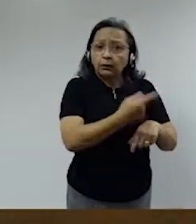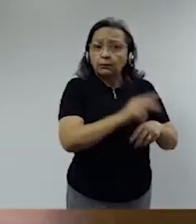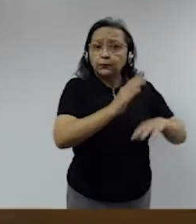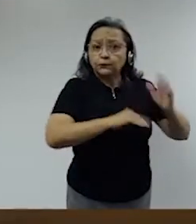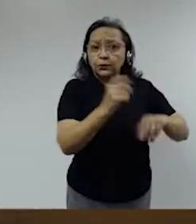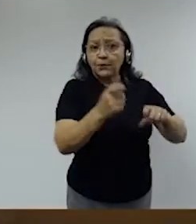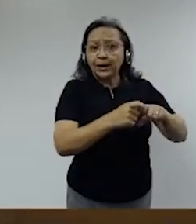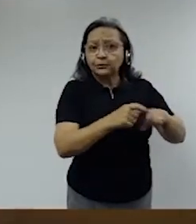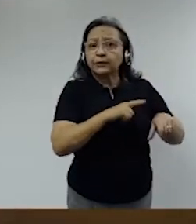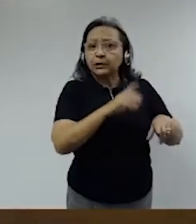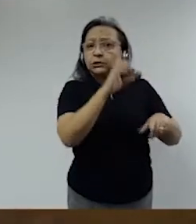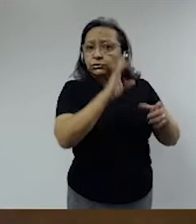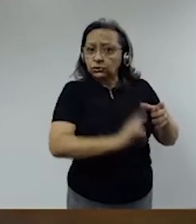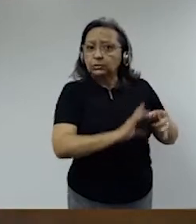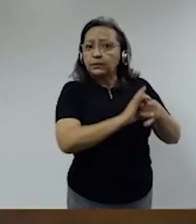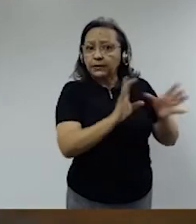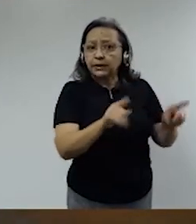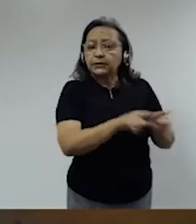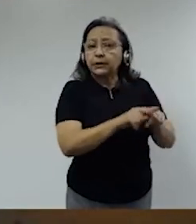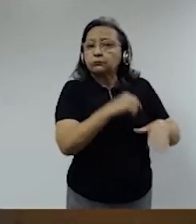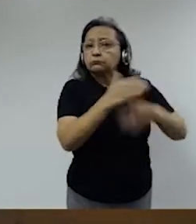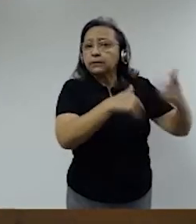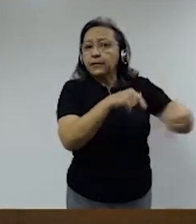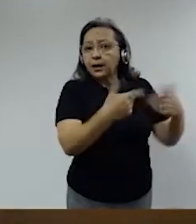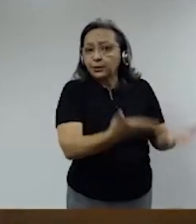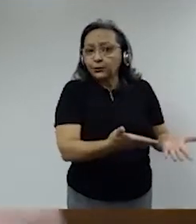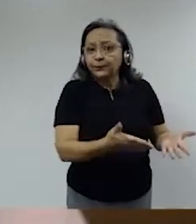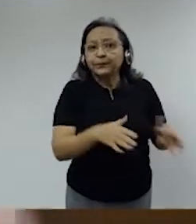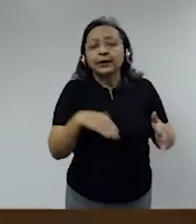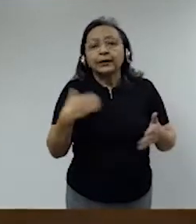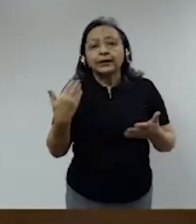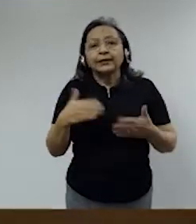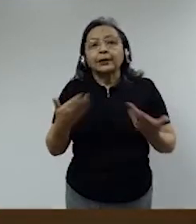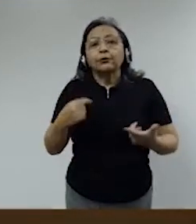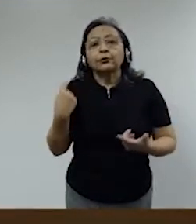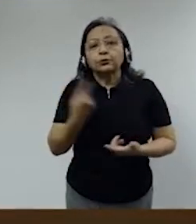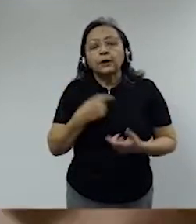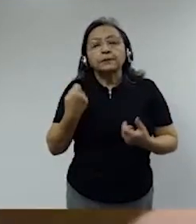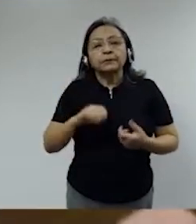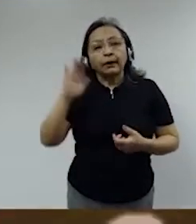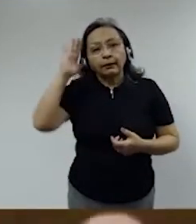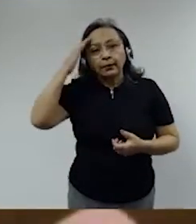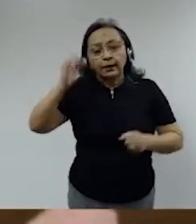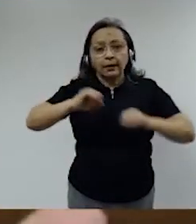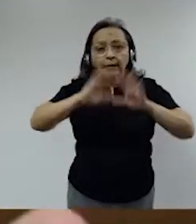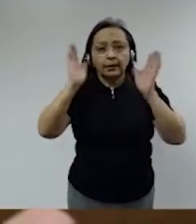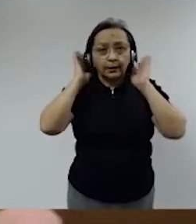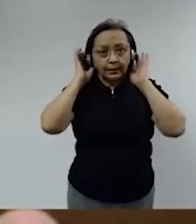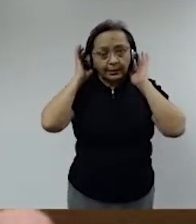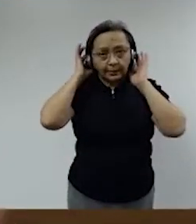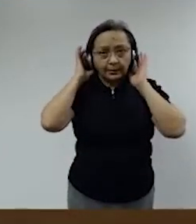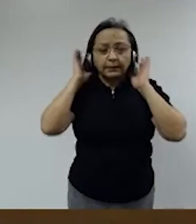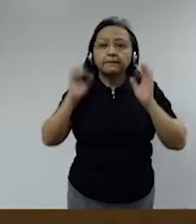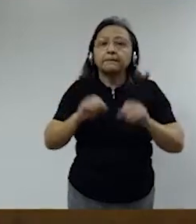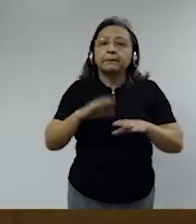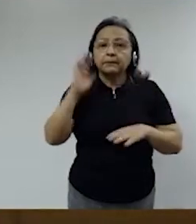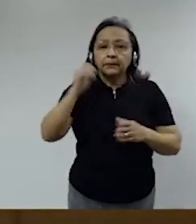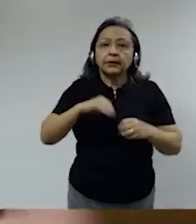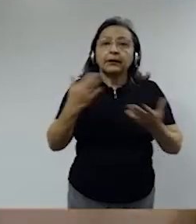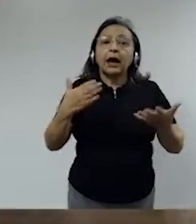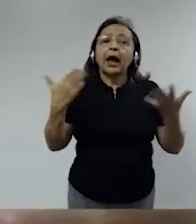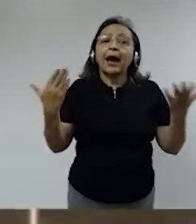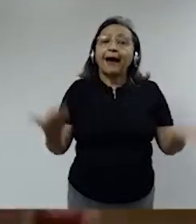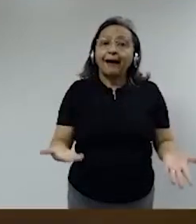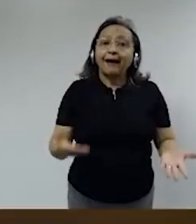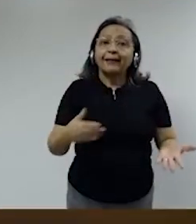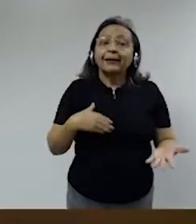teria liberdade aí no desenvolvimento da sua atividade. Então, a gente precisa entender até que ponto a gente vai precisar de novas leis, como a gente vai